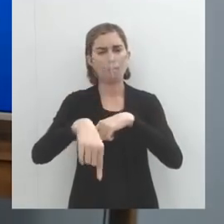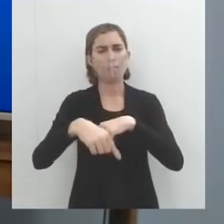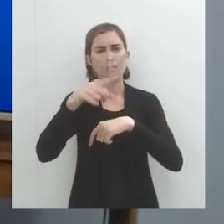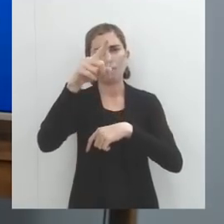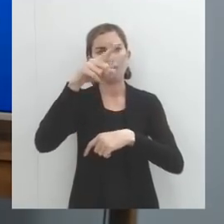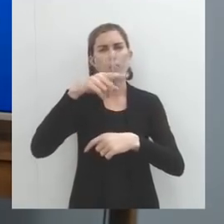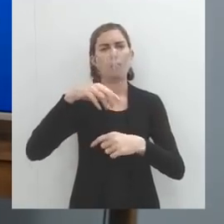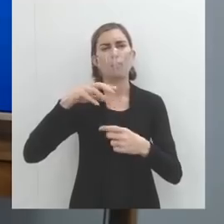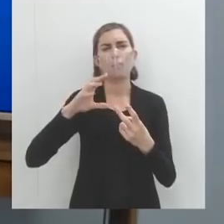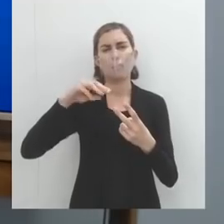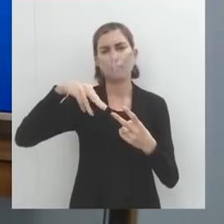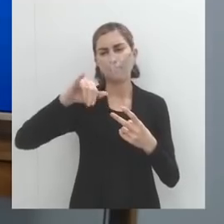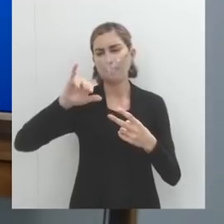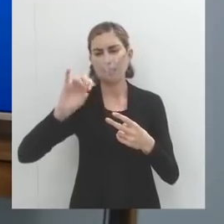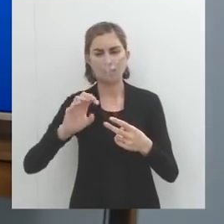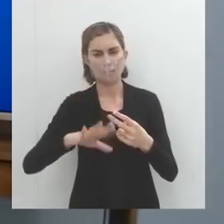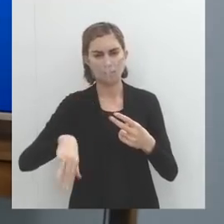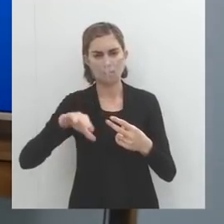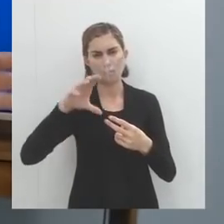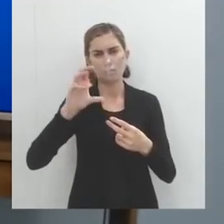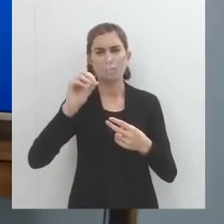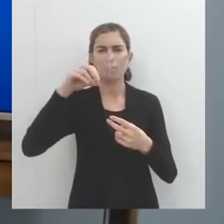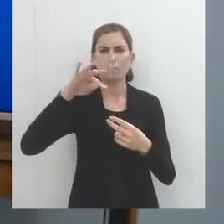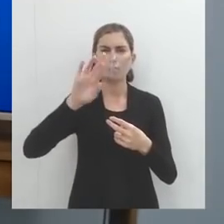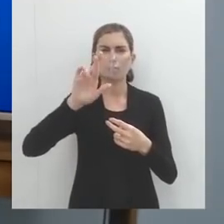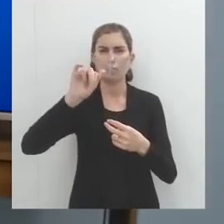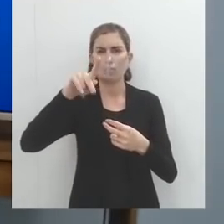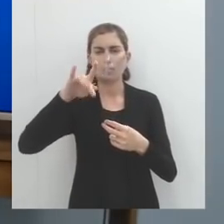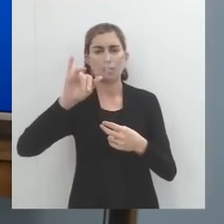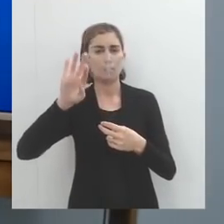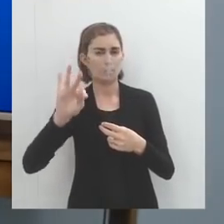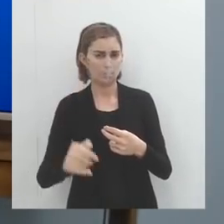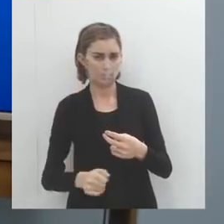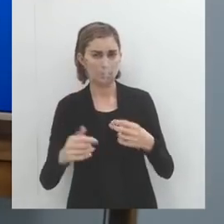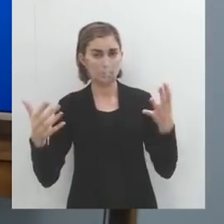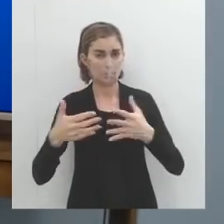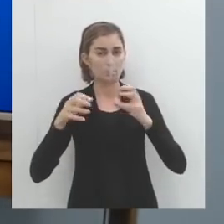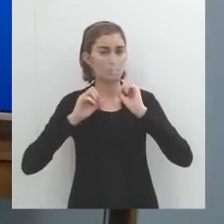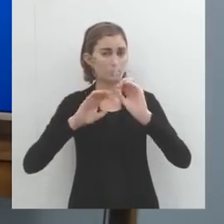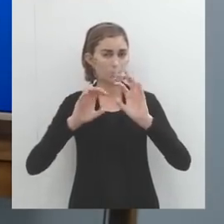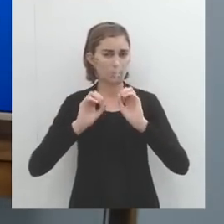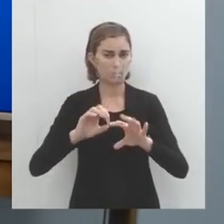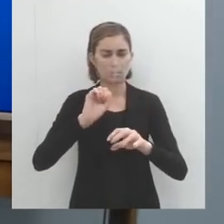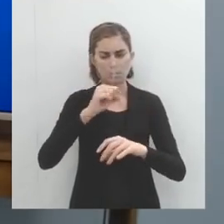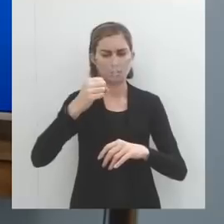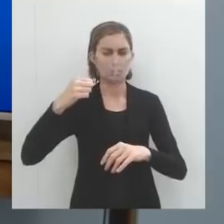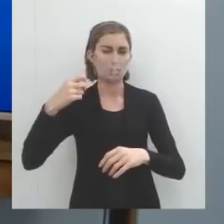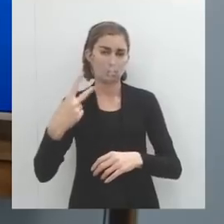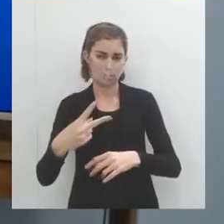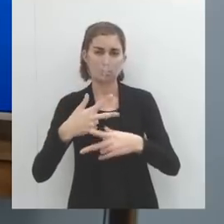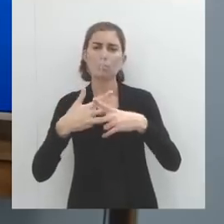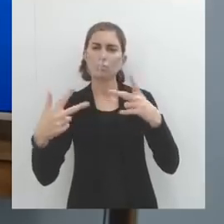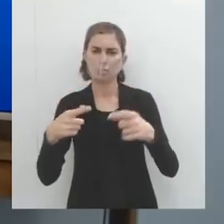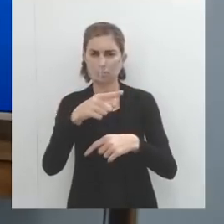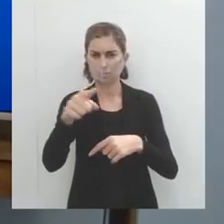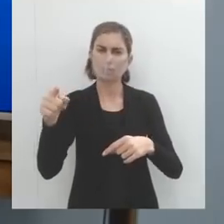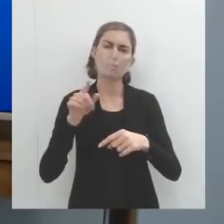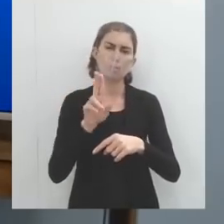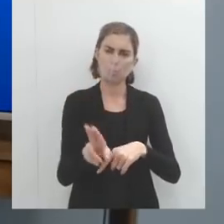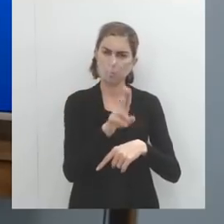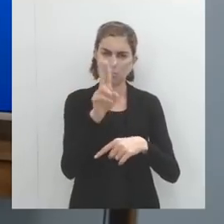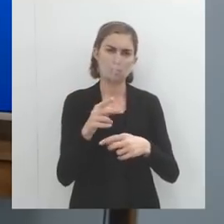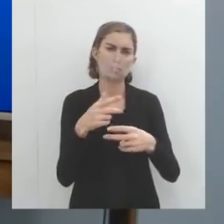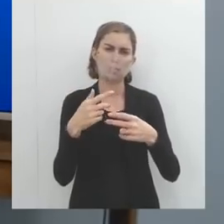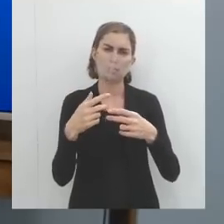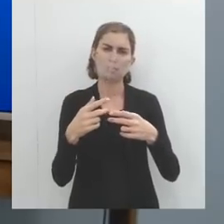os meios contraceptivos. Então aqui a gente só trabalha coisas do seriado 2, tá? Porque são coisas que vocês vão usar efetivamente na